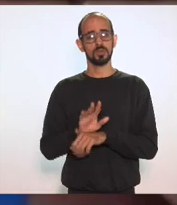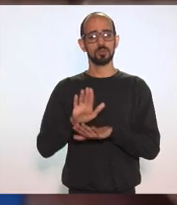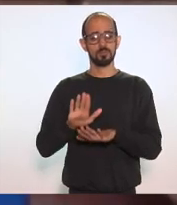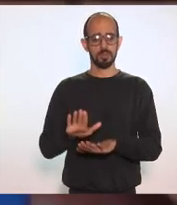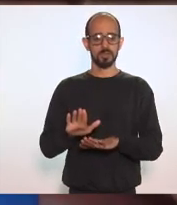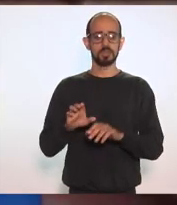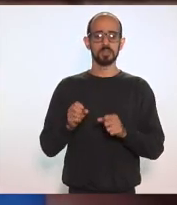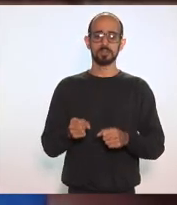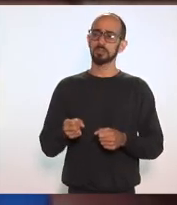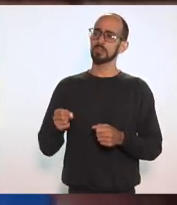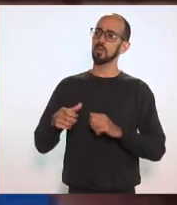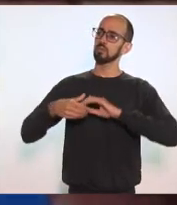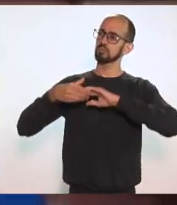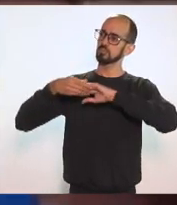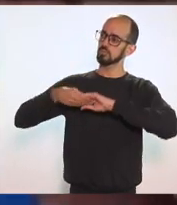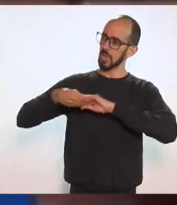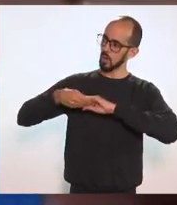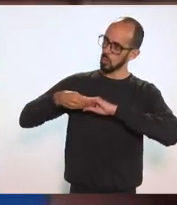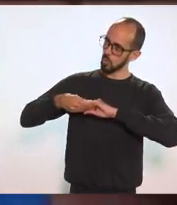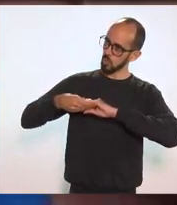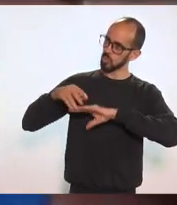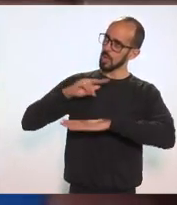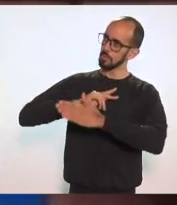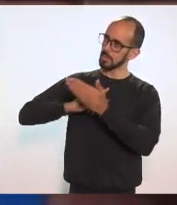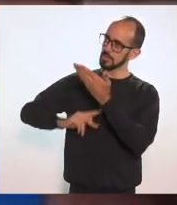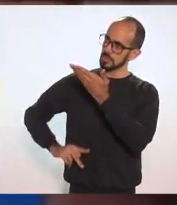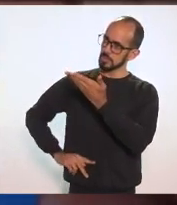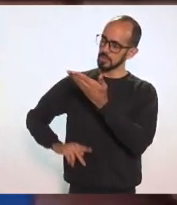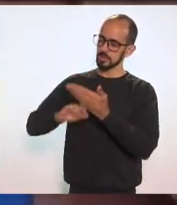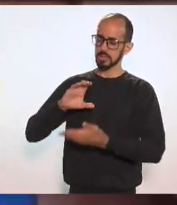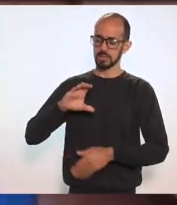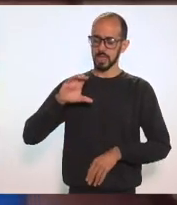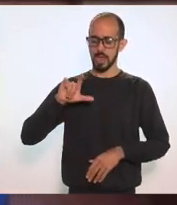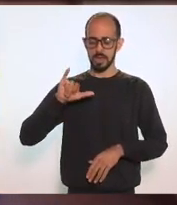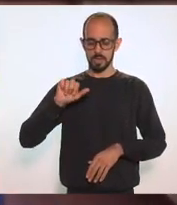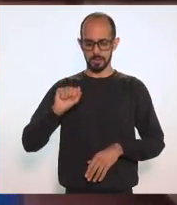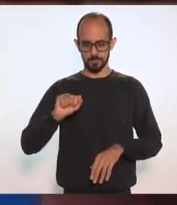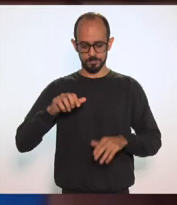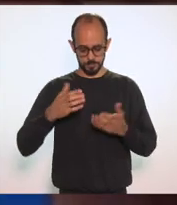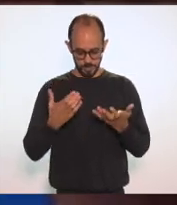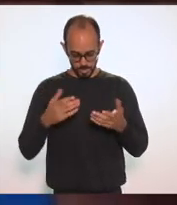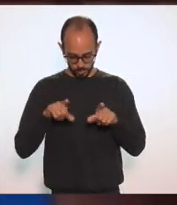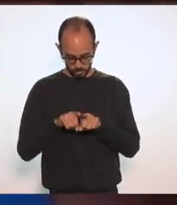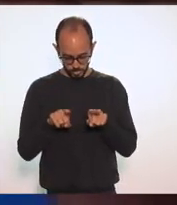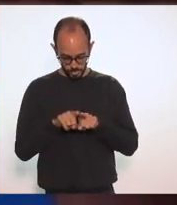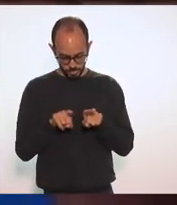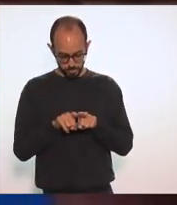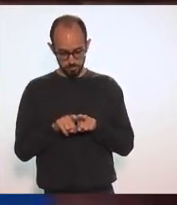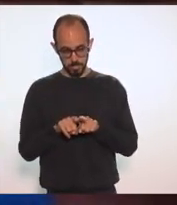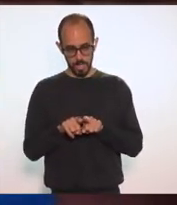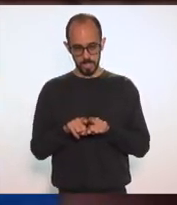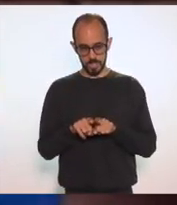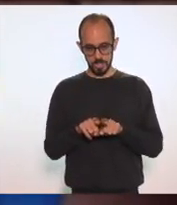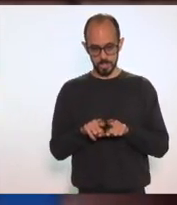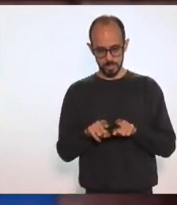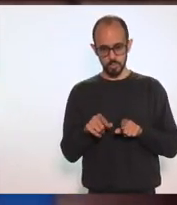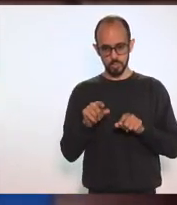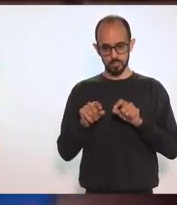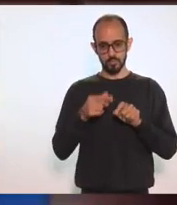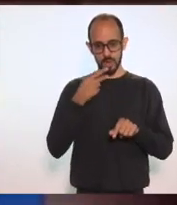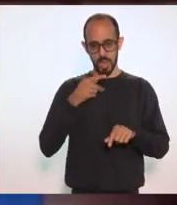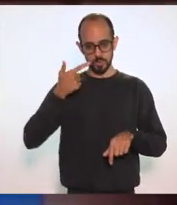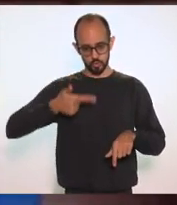sua presidência nesse expediente final, querida deputada Célia Jordão. Eu quero reforçar muito rapidamente